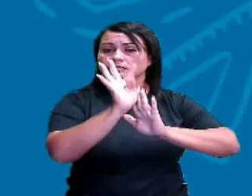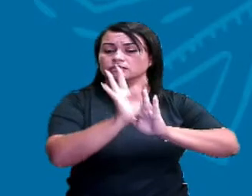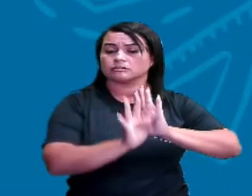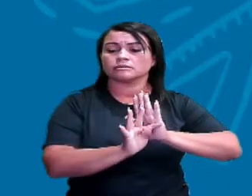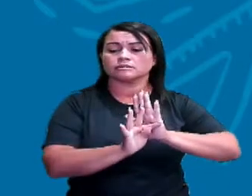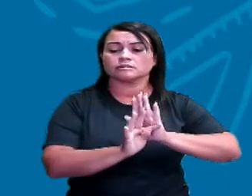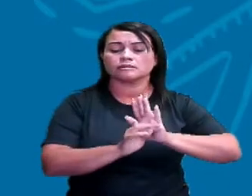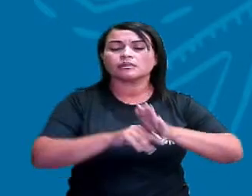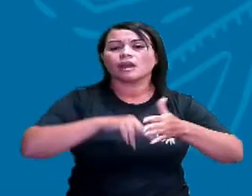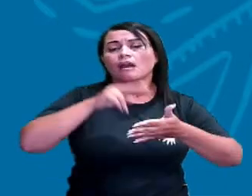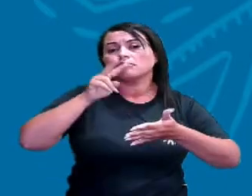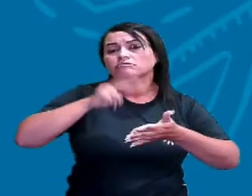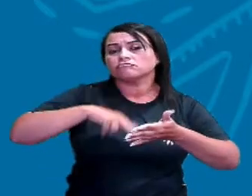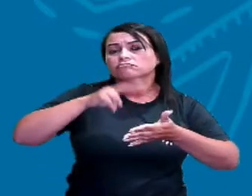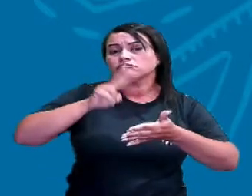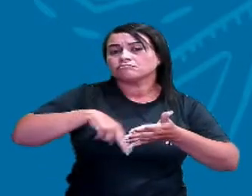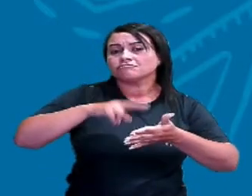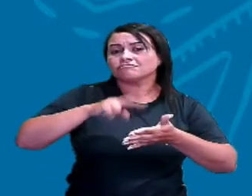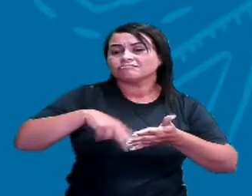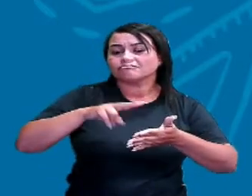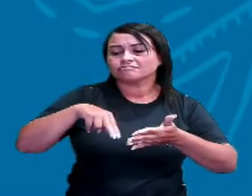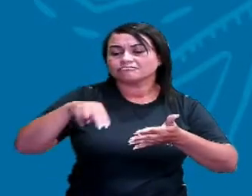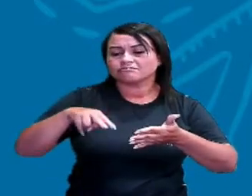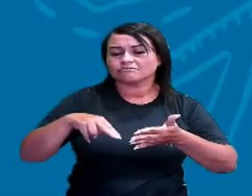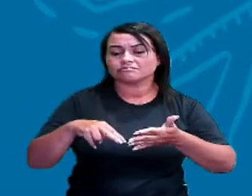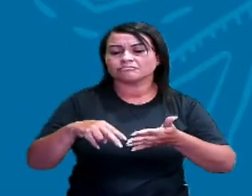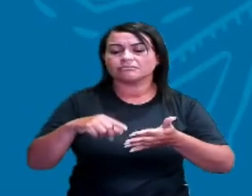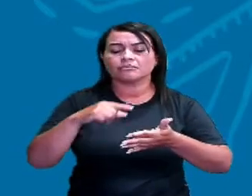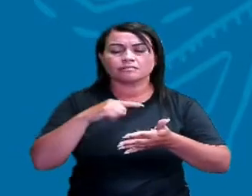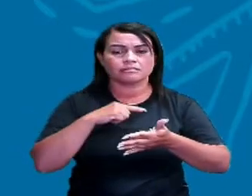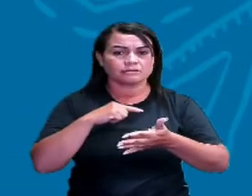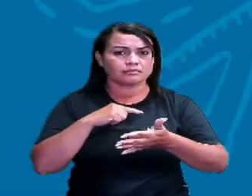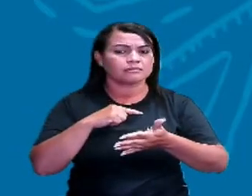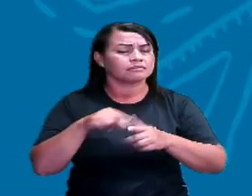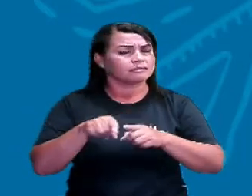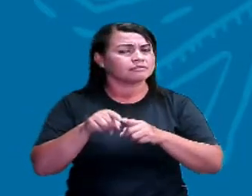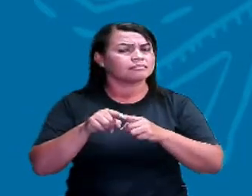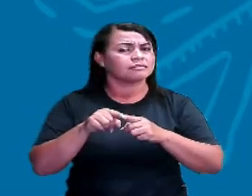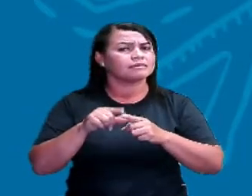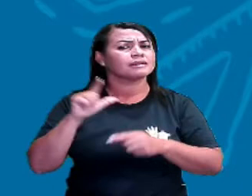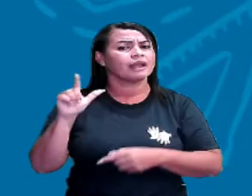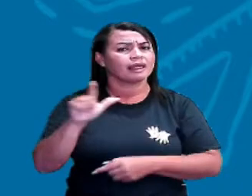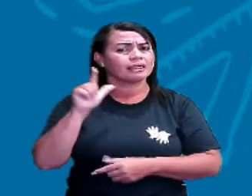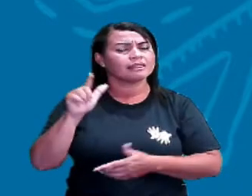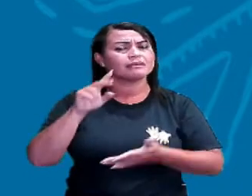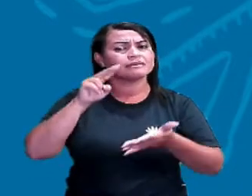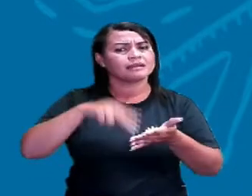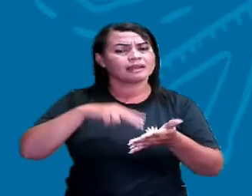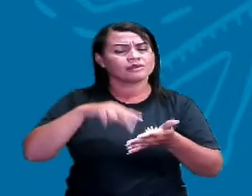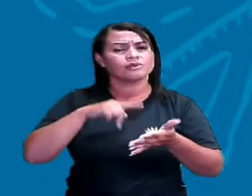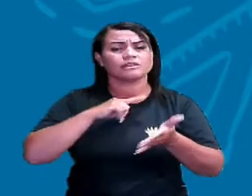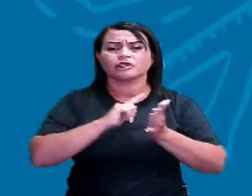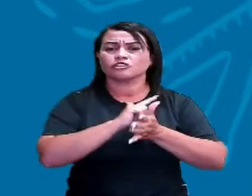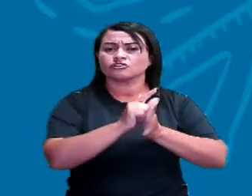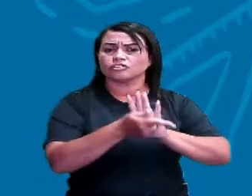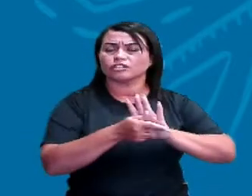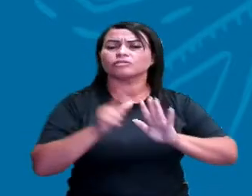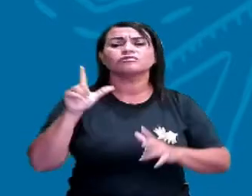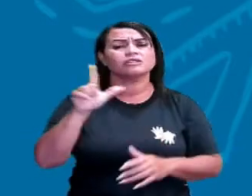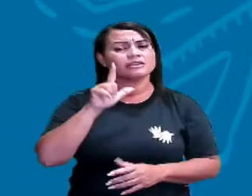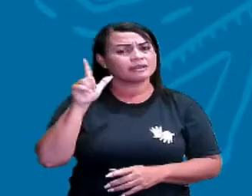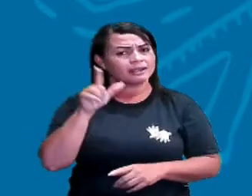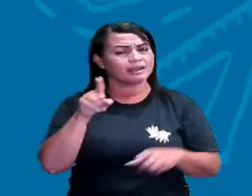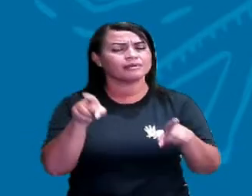textual literário. Faz parte da literatura. Existem gêneros literários